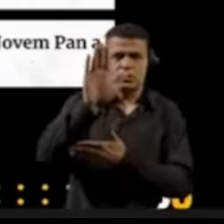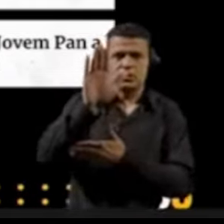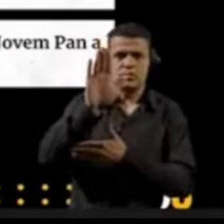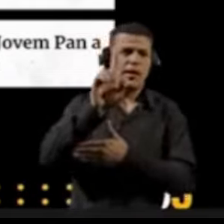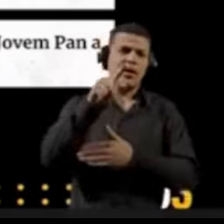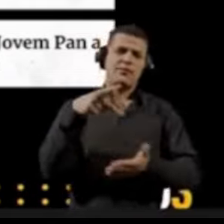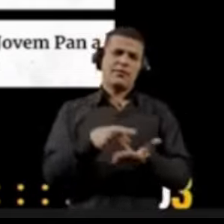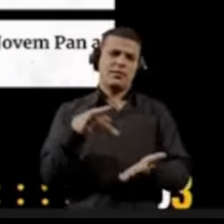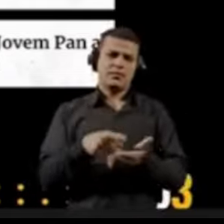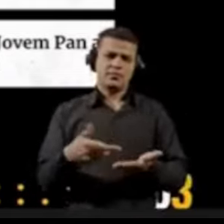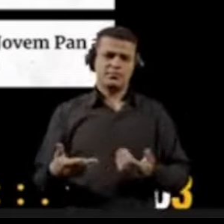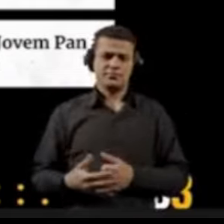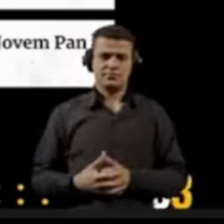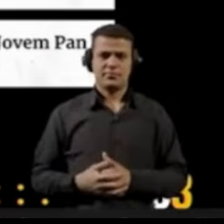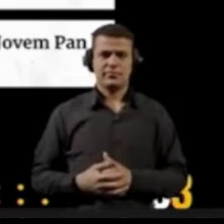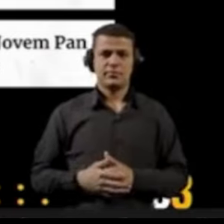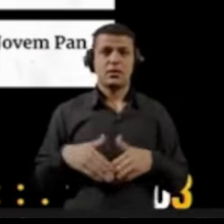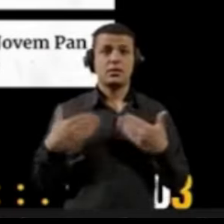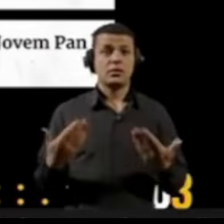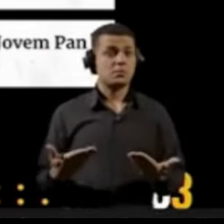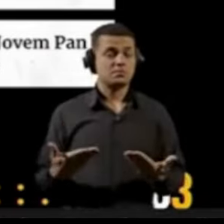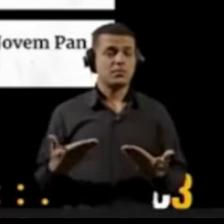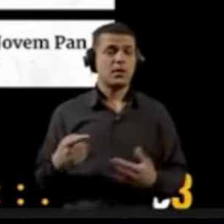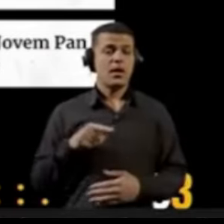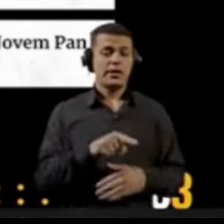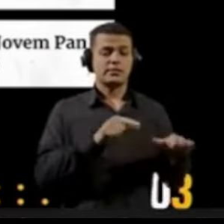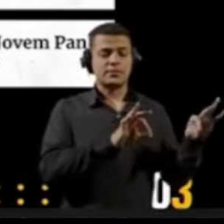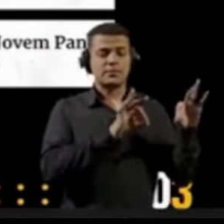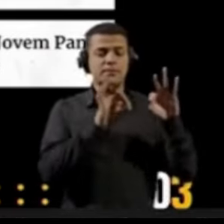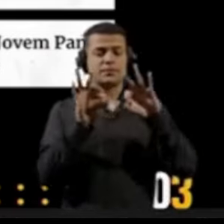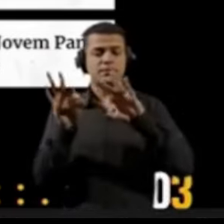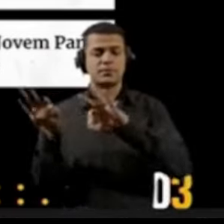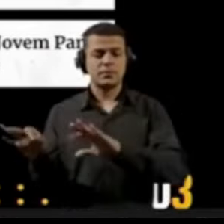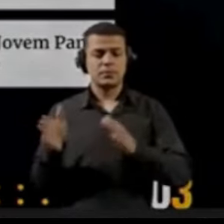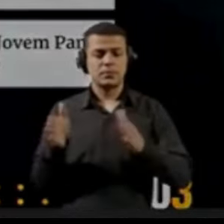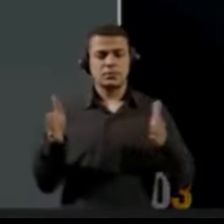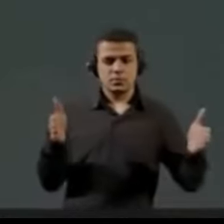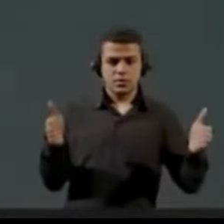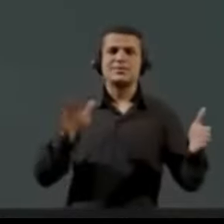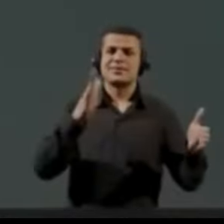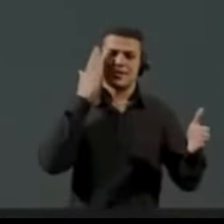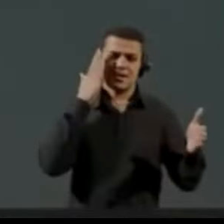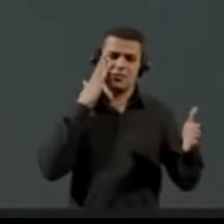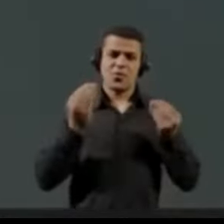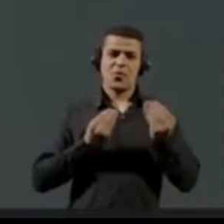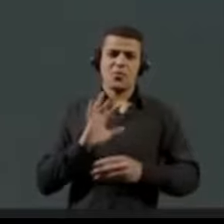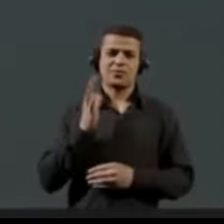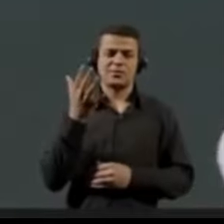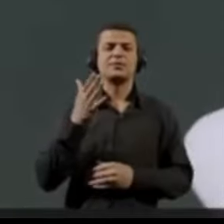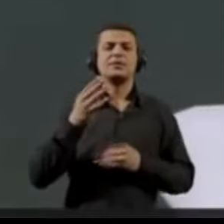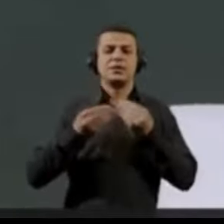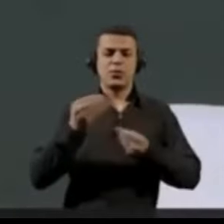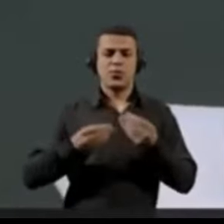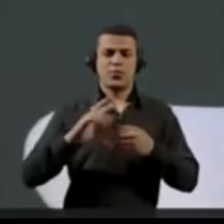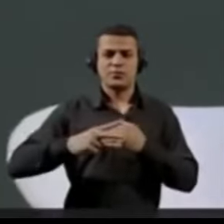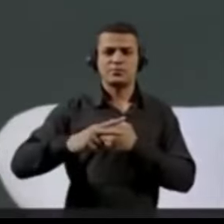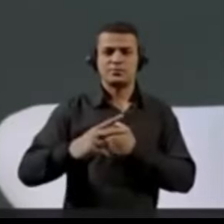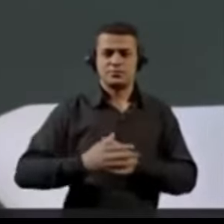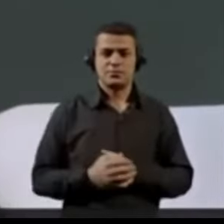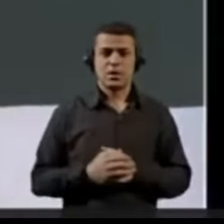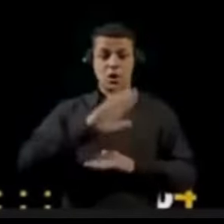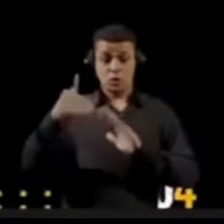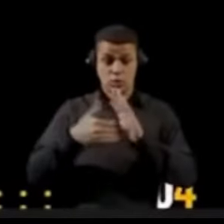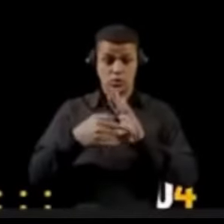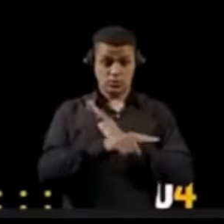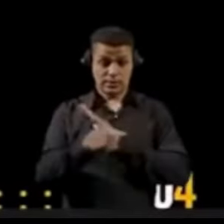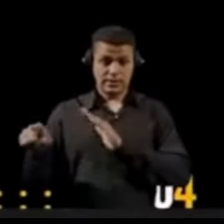ser verdade. Então, essa condução do processo eleitoral, todo mundo viu como foi e no que redundou. Todos